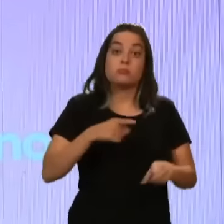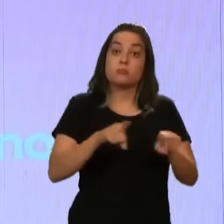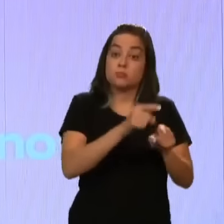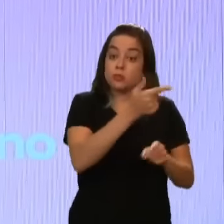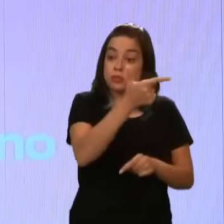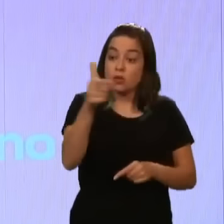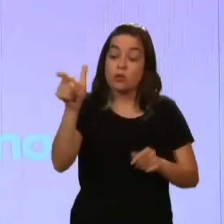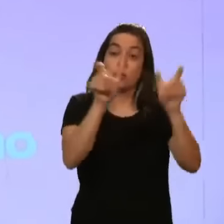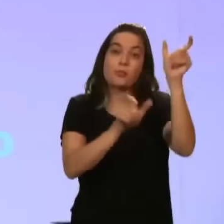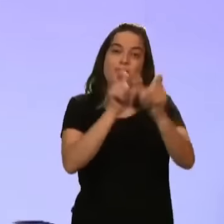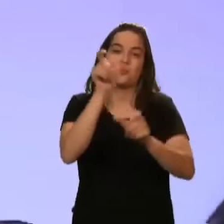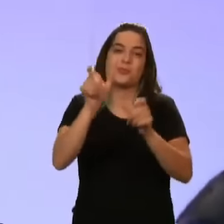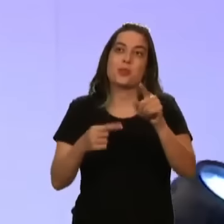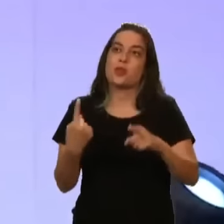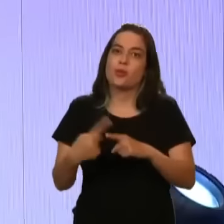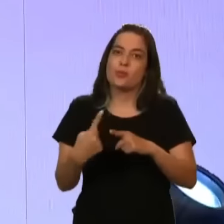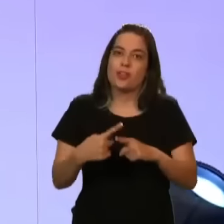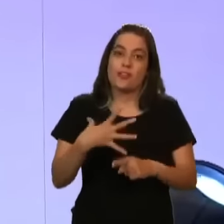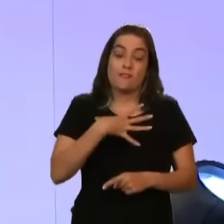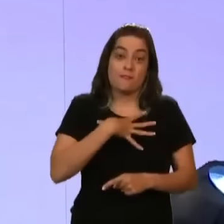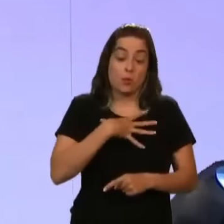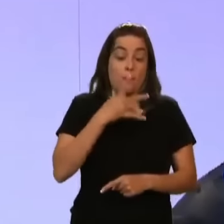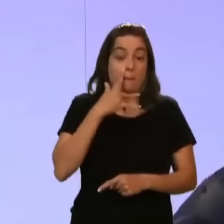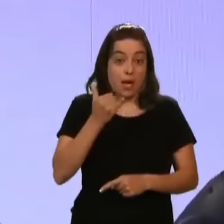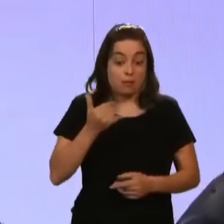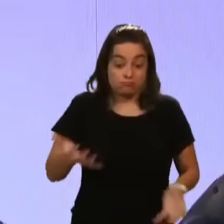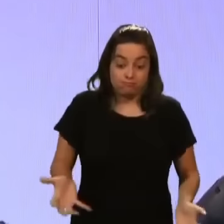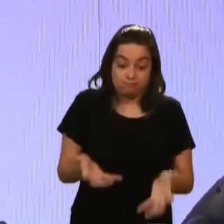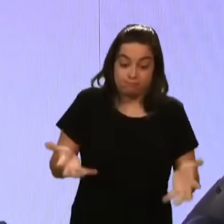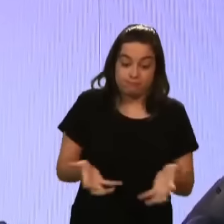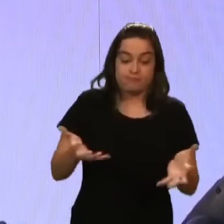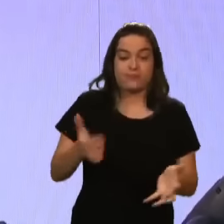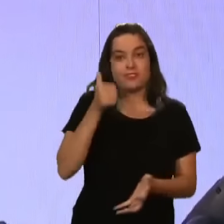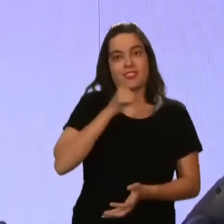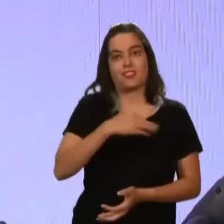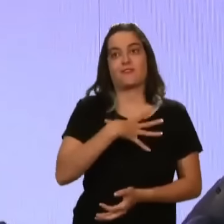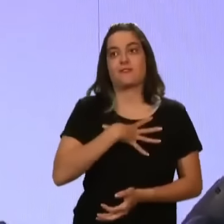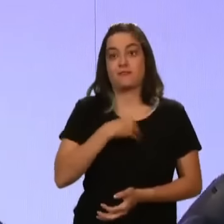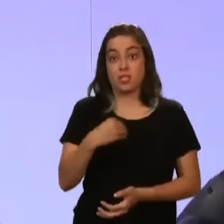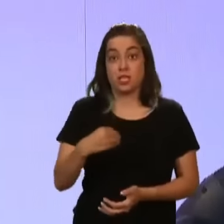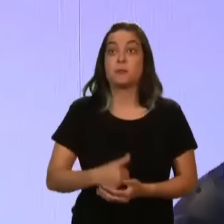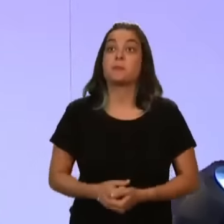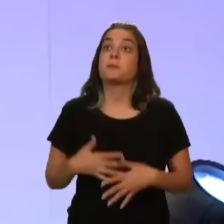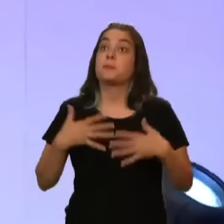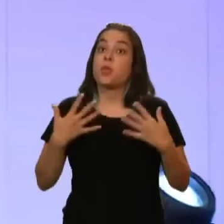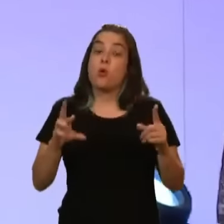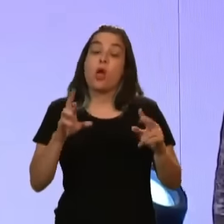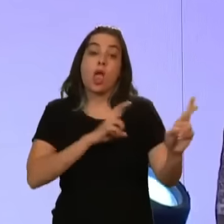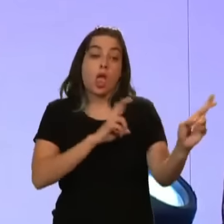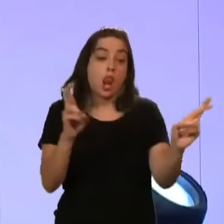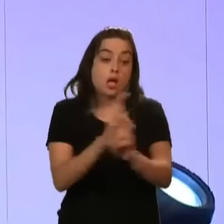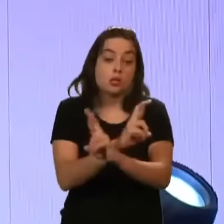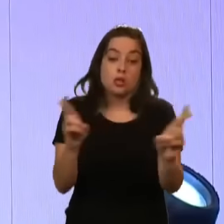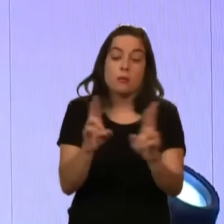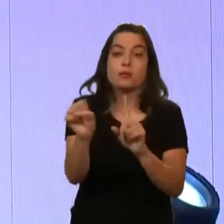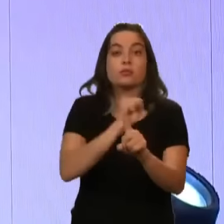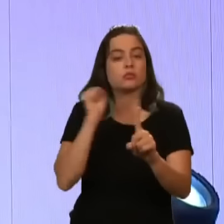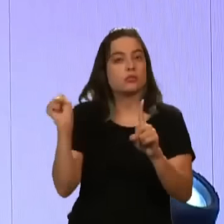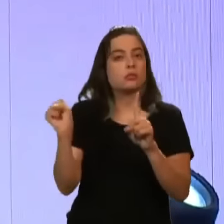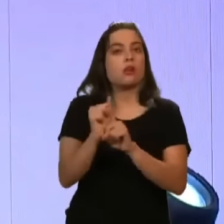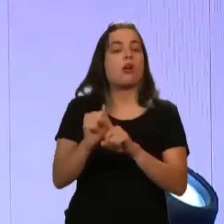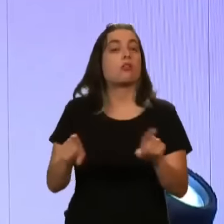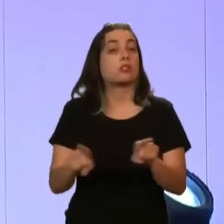outros. Porque o pai empurra a menina para fora. Quem faz com que os relacionamentos sociais dela sejam